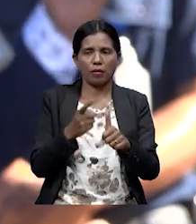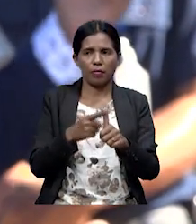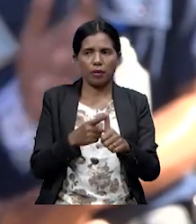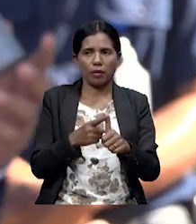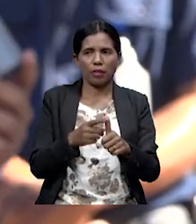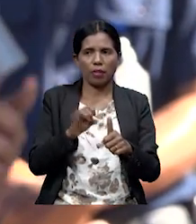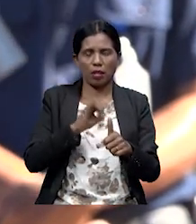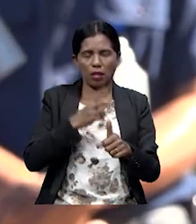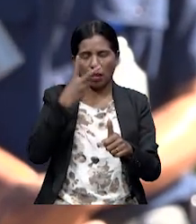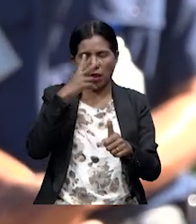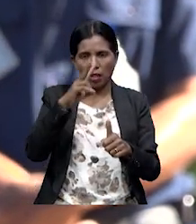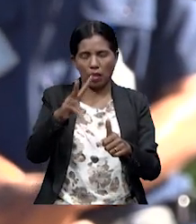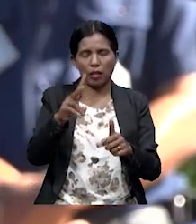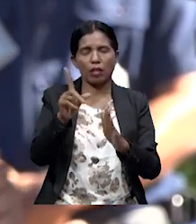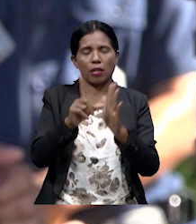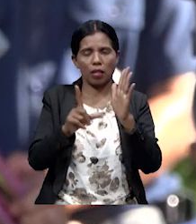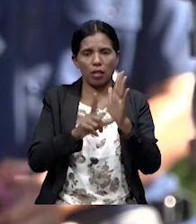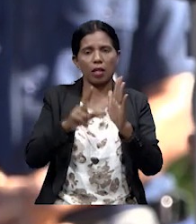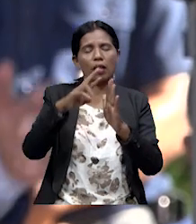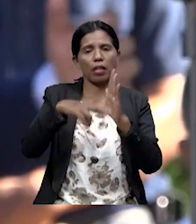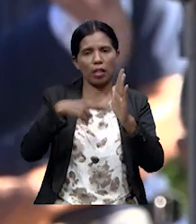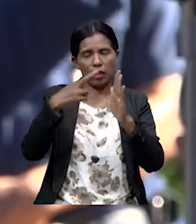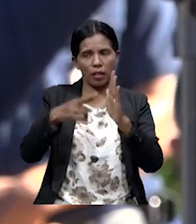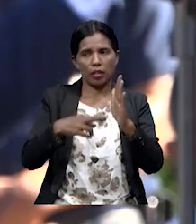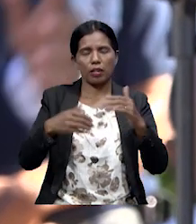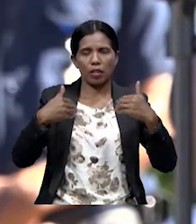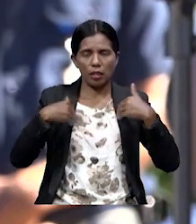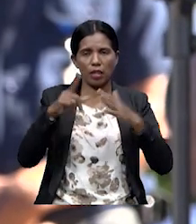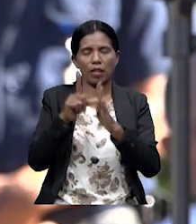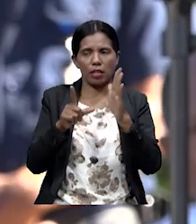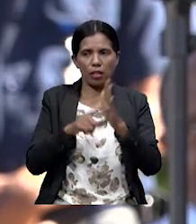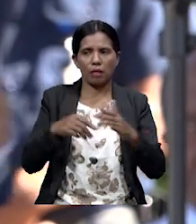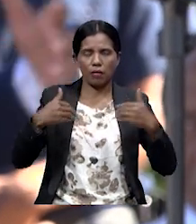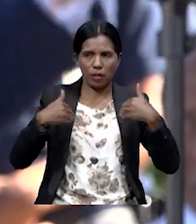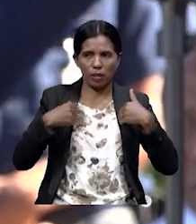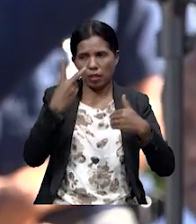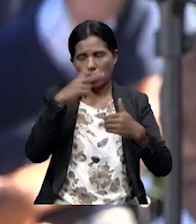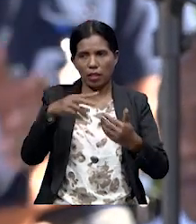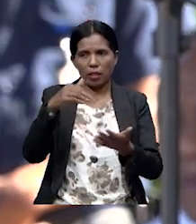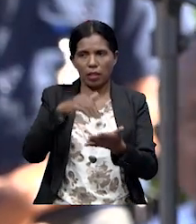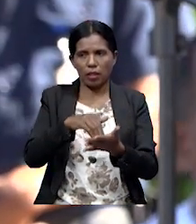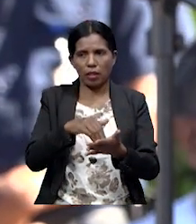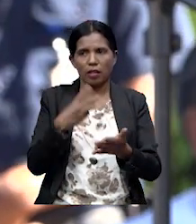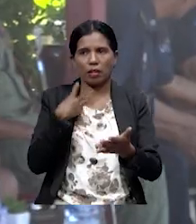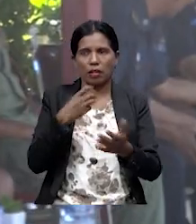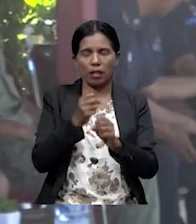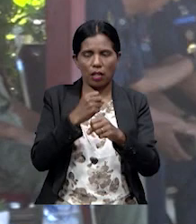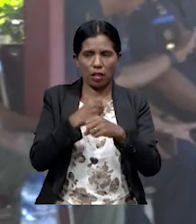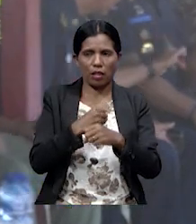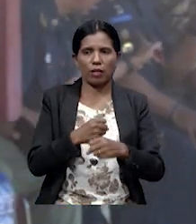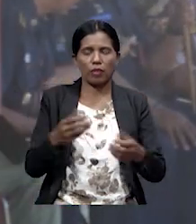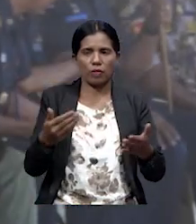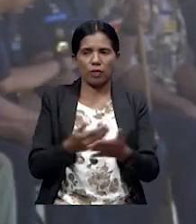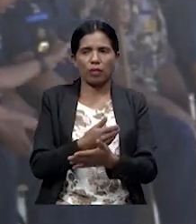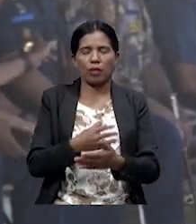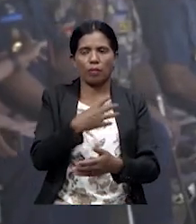pahare bai normas legais sera. Tapi maka existe. Palo ita halo revisão, palo ita halo produção fo. Comandante